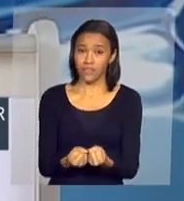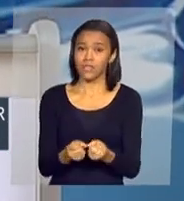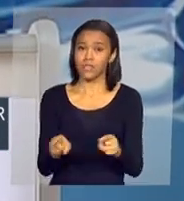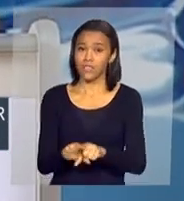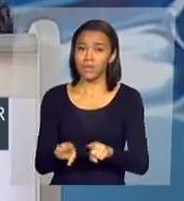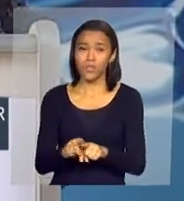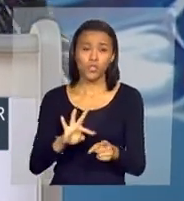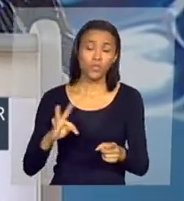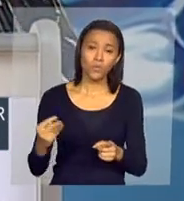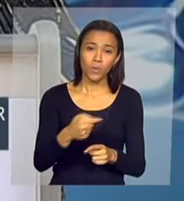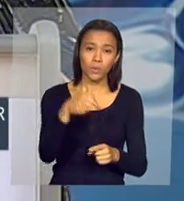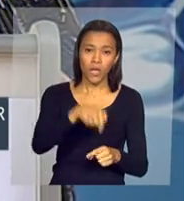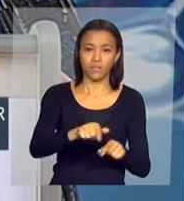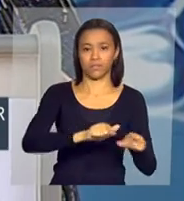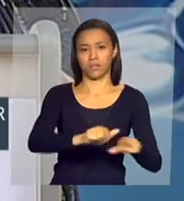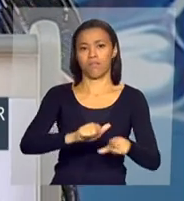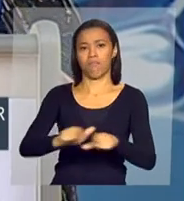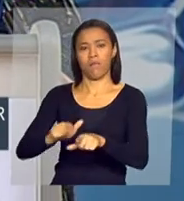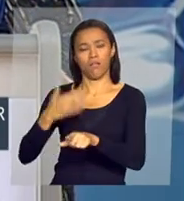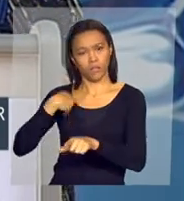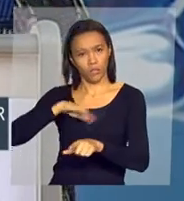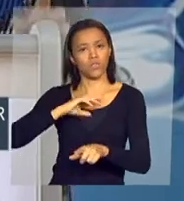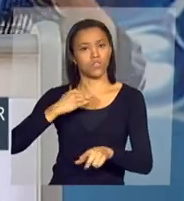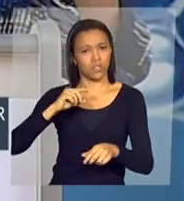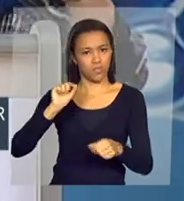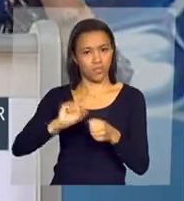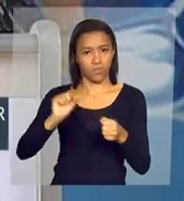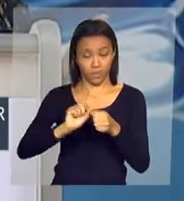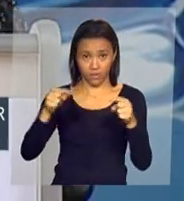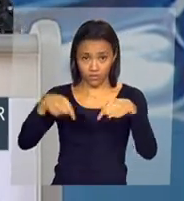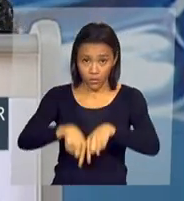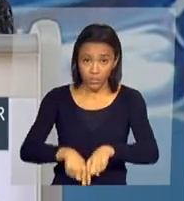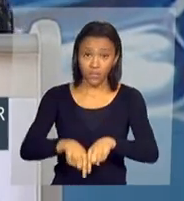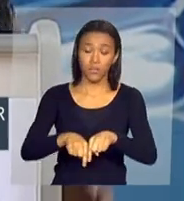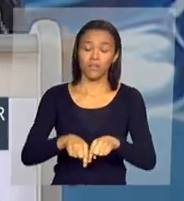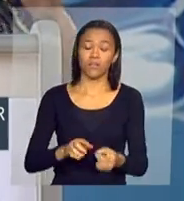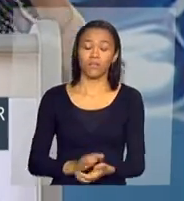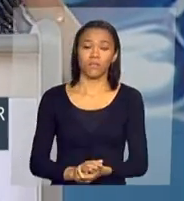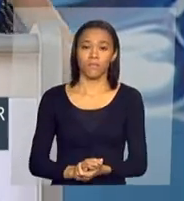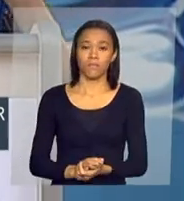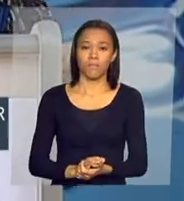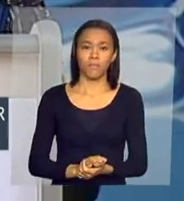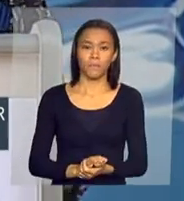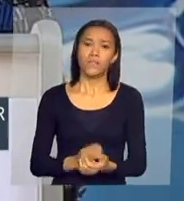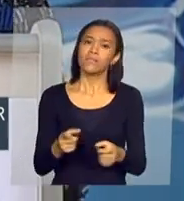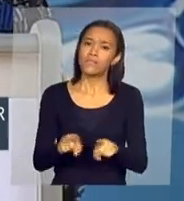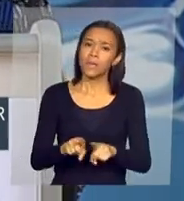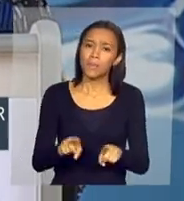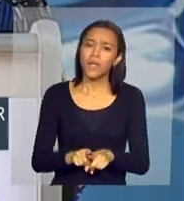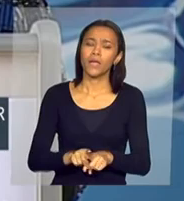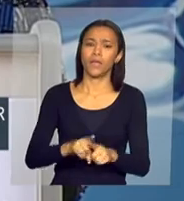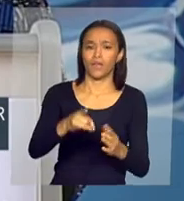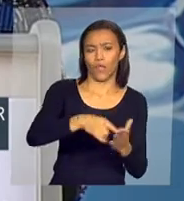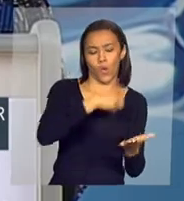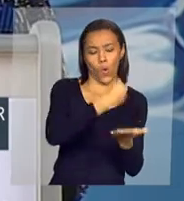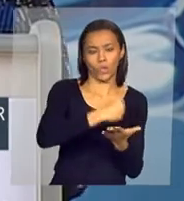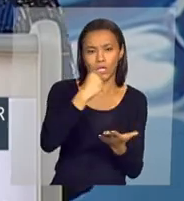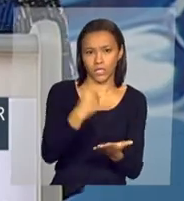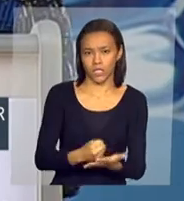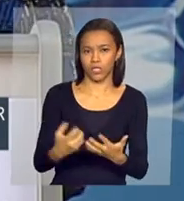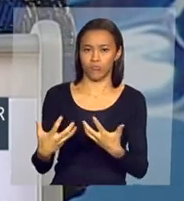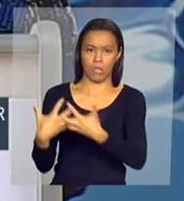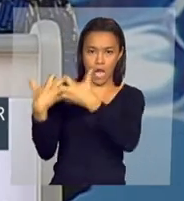essas medidas que nós temos tomado aqui, tanto contratando